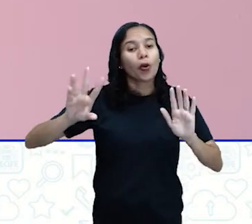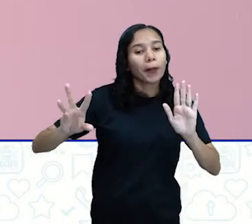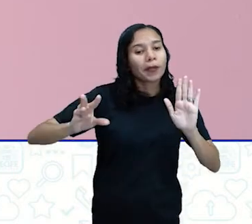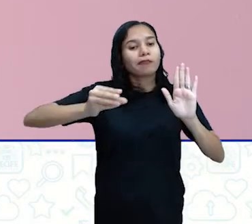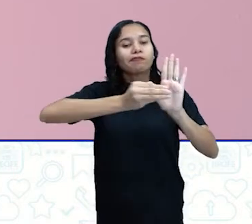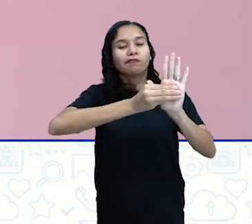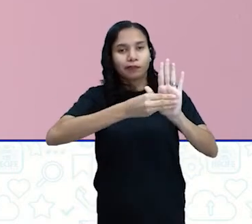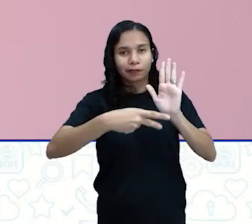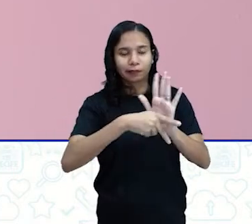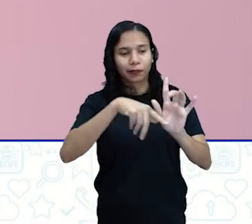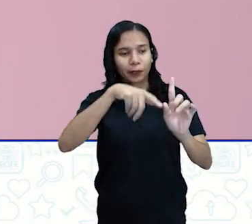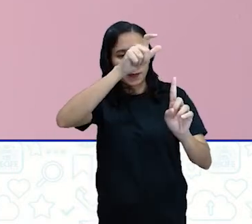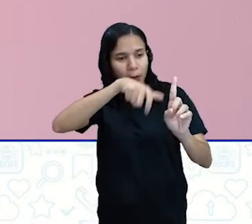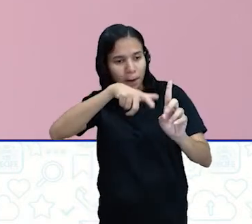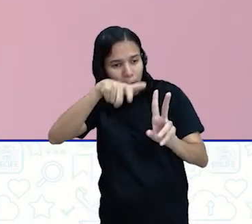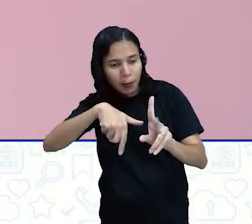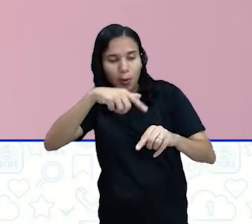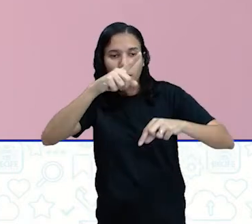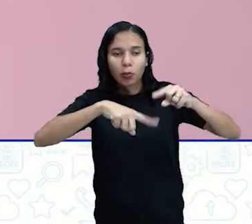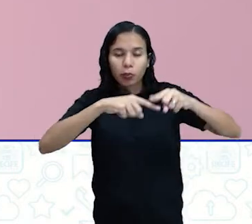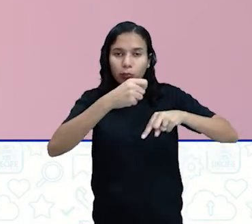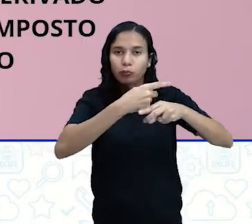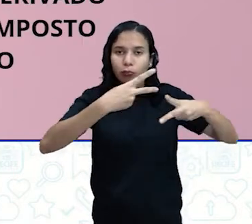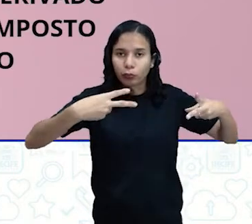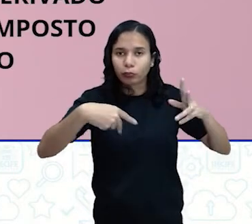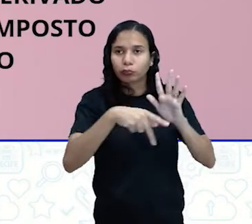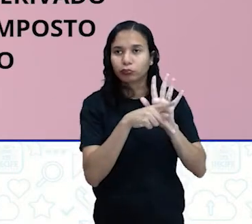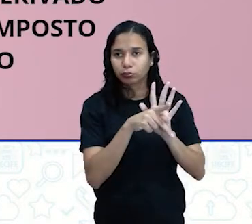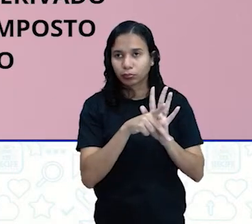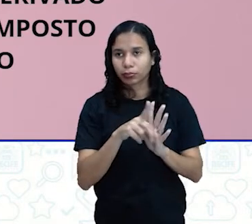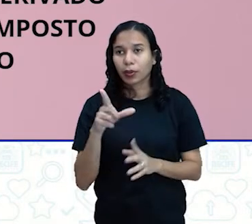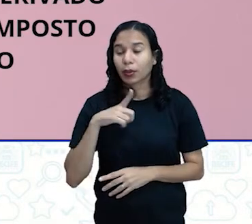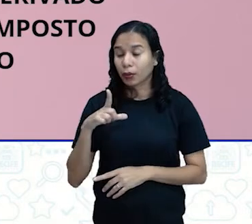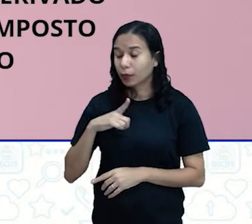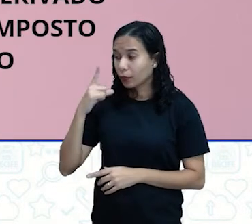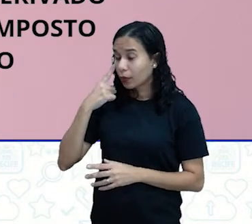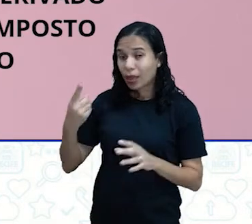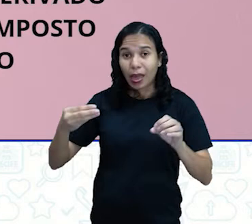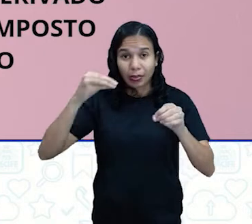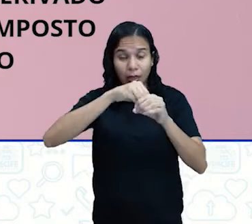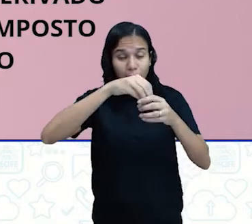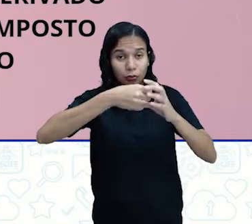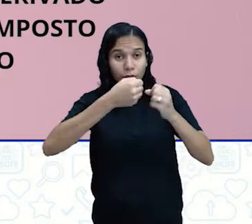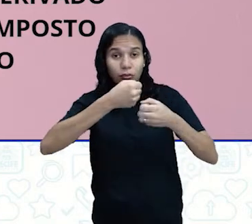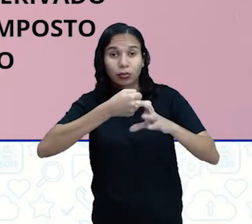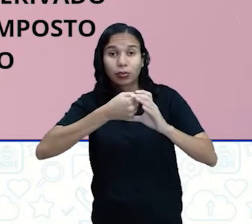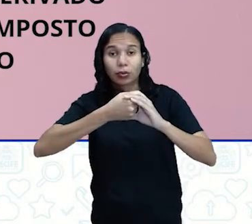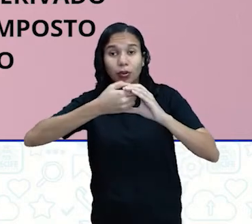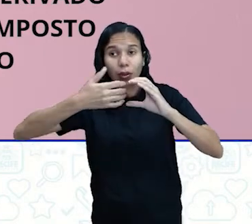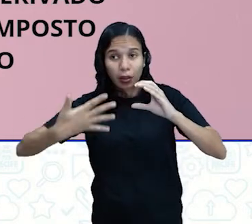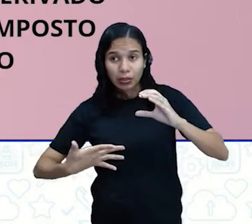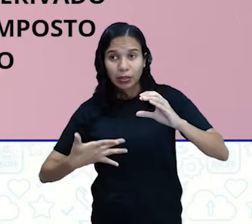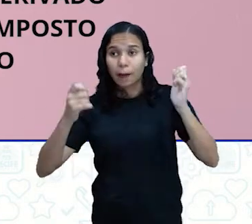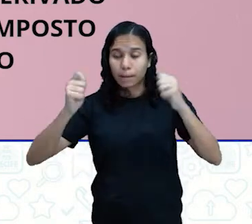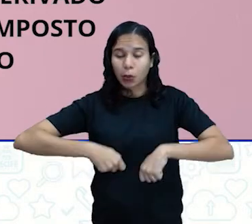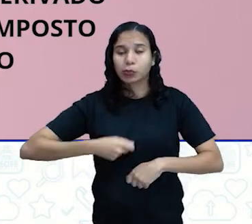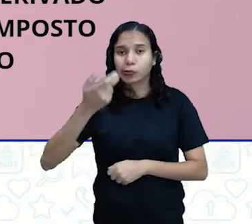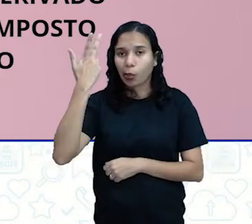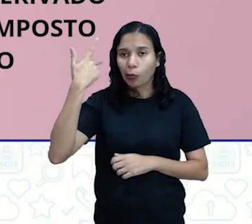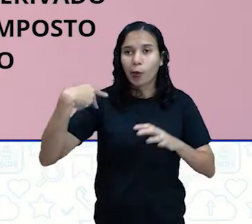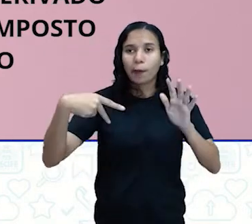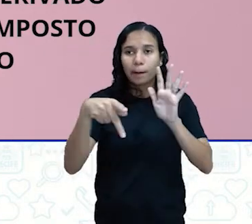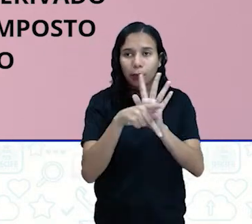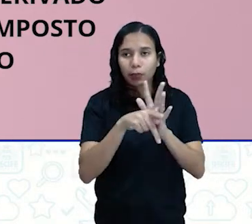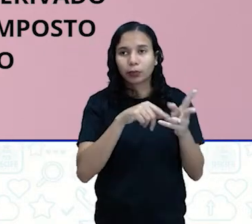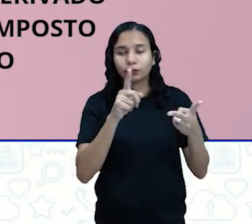aquela palavra variável que nomeia os seres. E aí a gente tem, como classificação, eles podem ser comum e